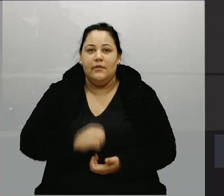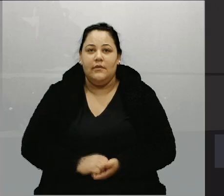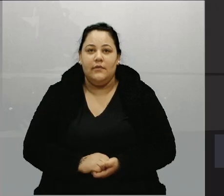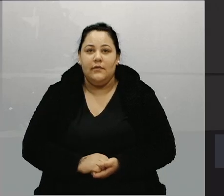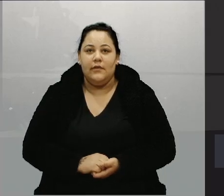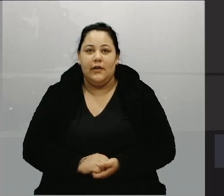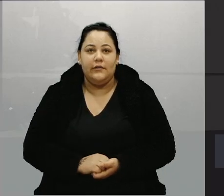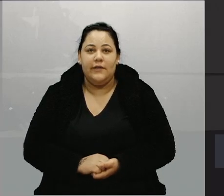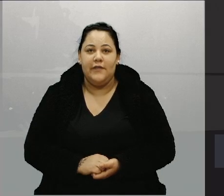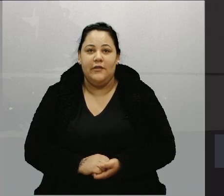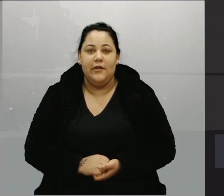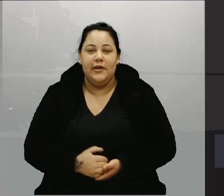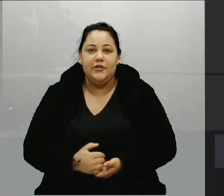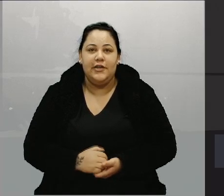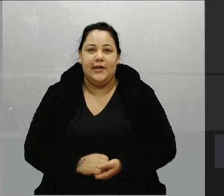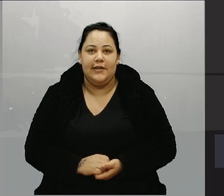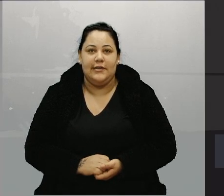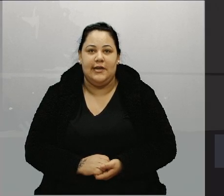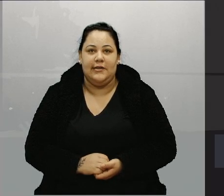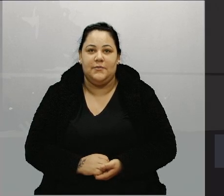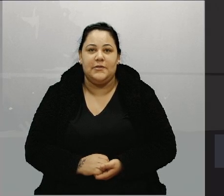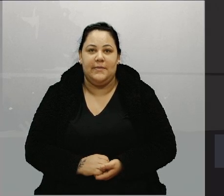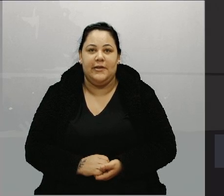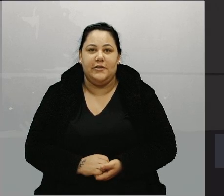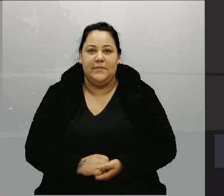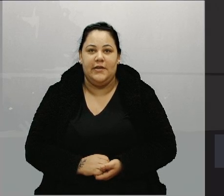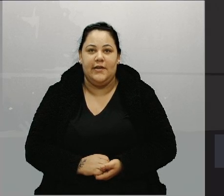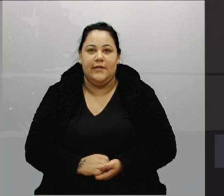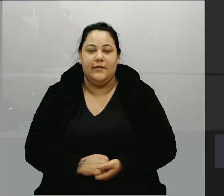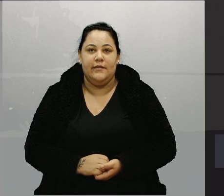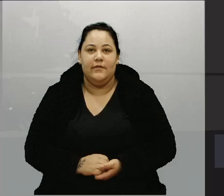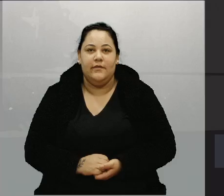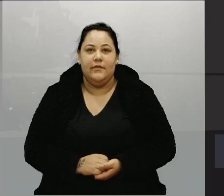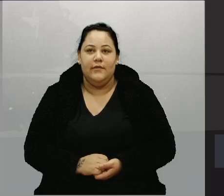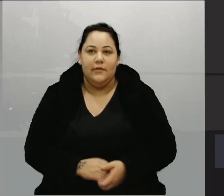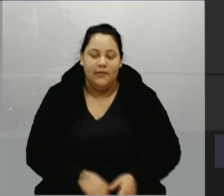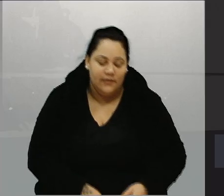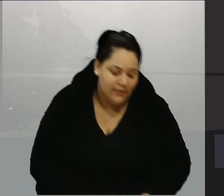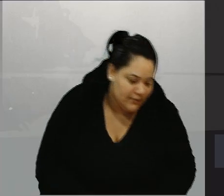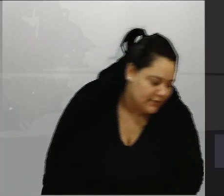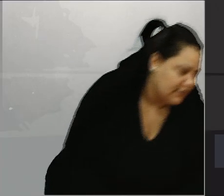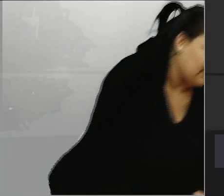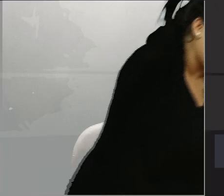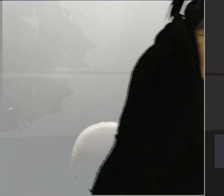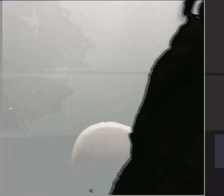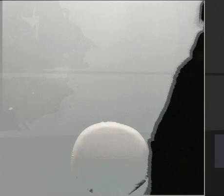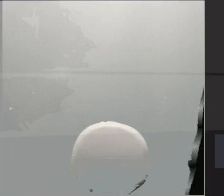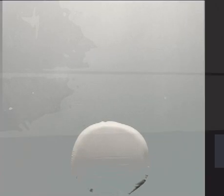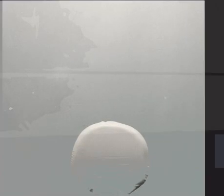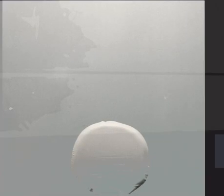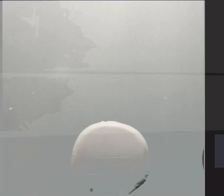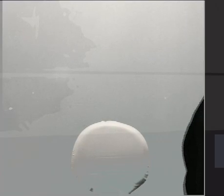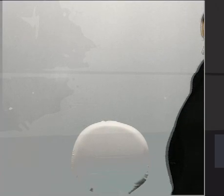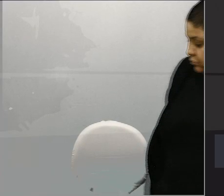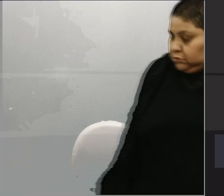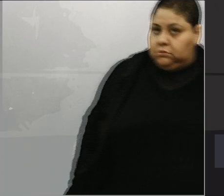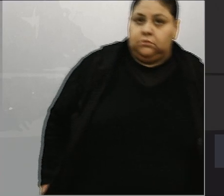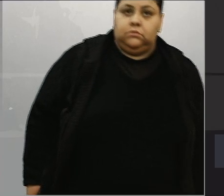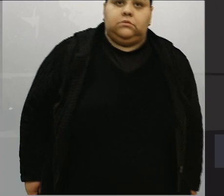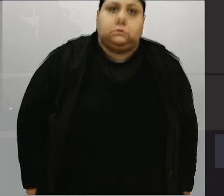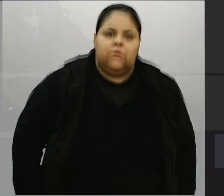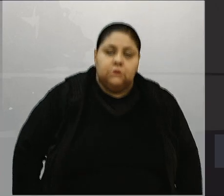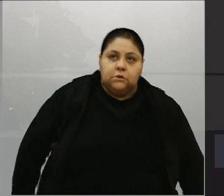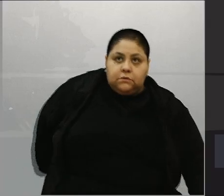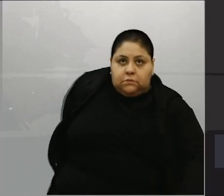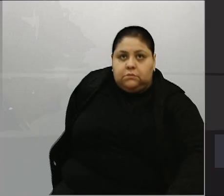Mas aí, a região urbana não é mais importante? Como é que as pessoas vão sair de casa, vão produzir, vão ir para o